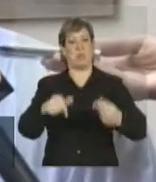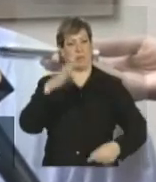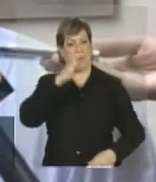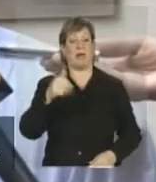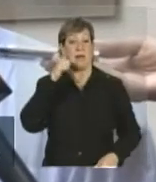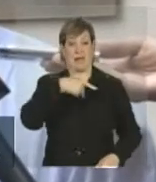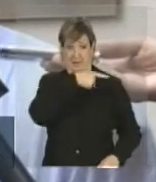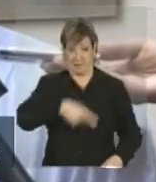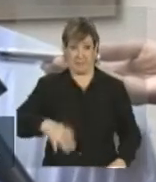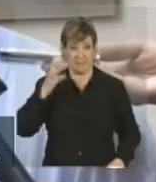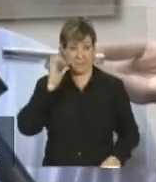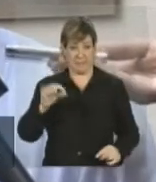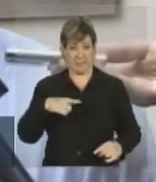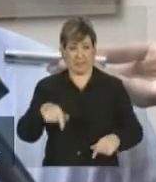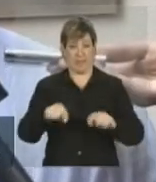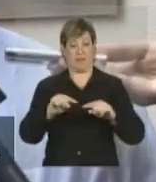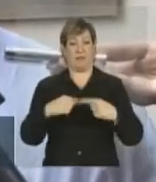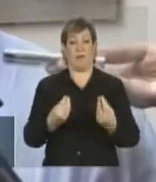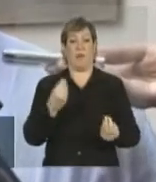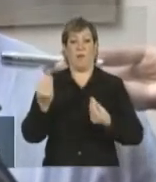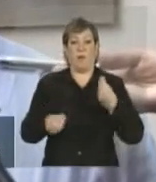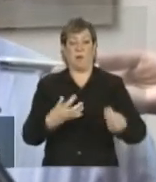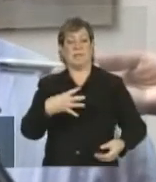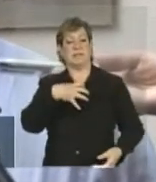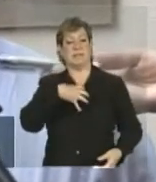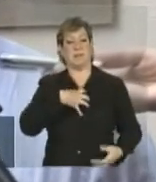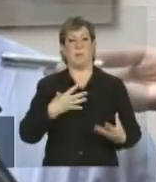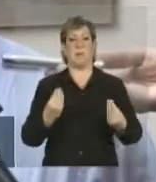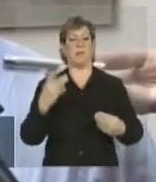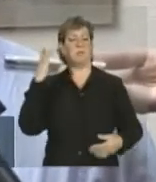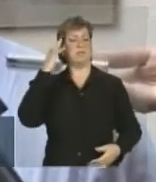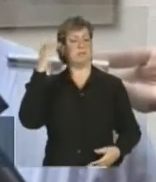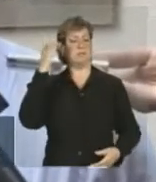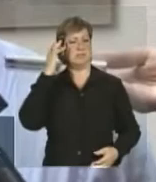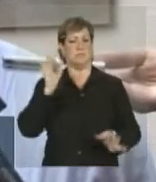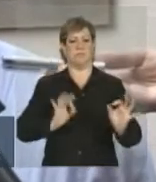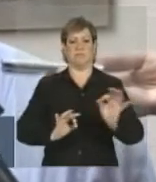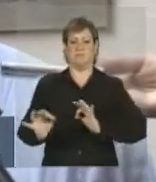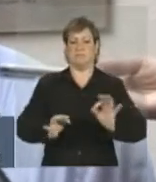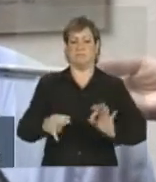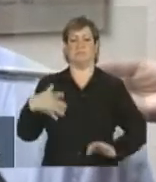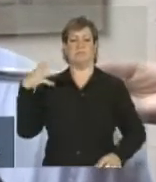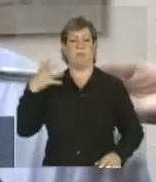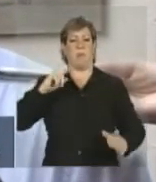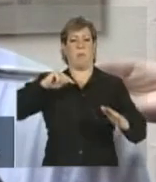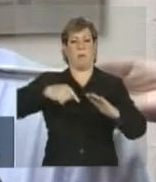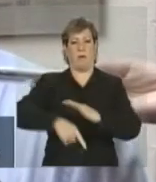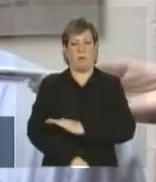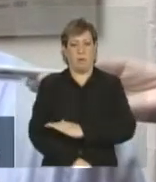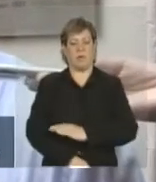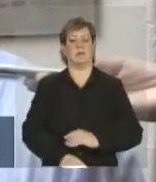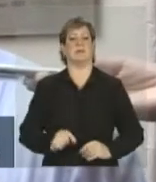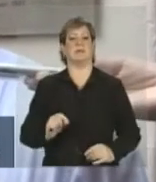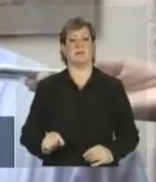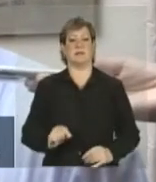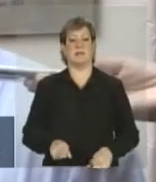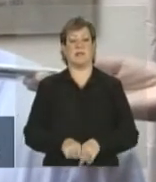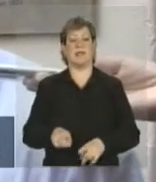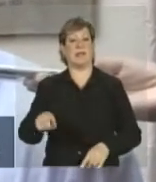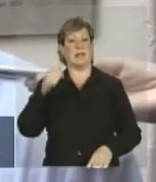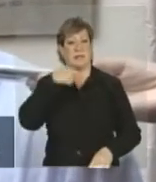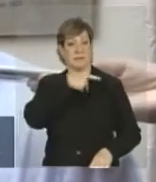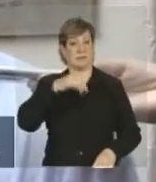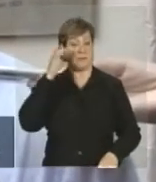presidenta, daquela forma, sente muito, muito sóbria, muito racional, muito profunda nas suas argumentações. Ela